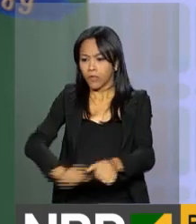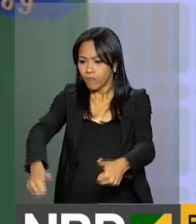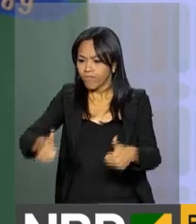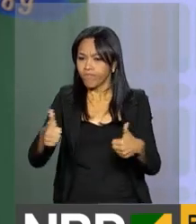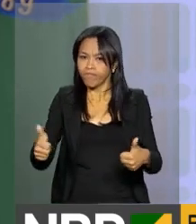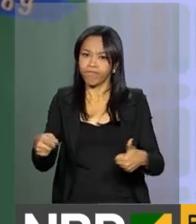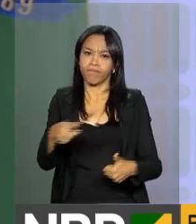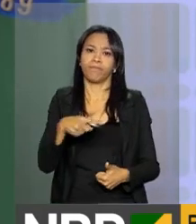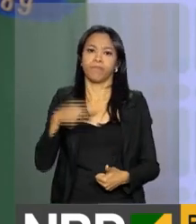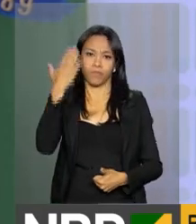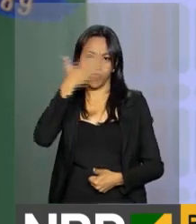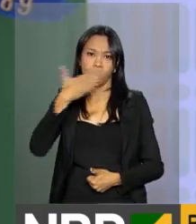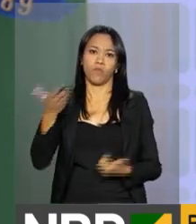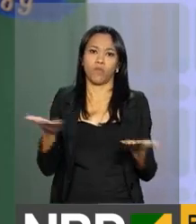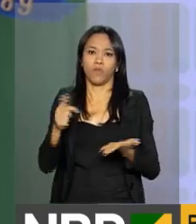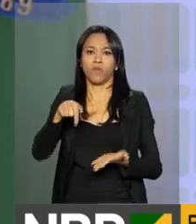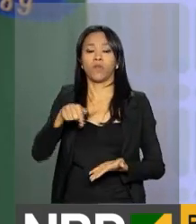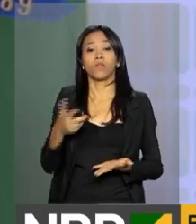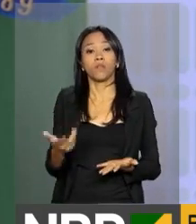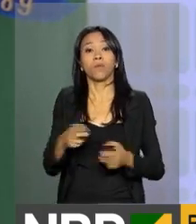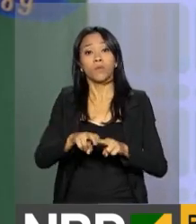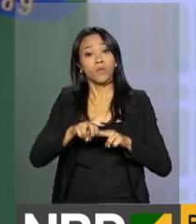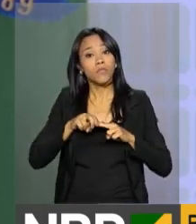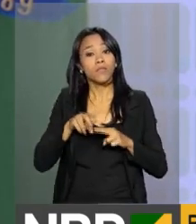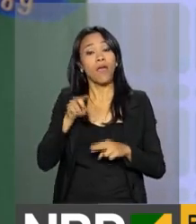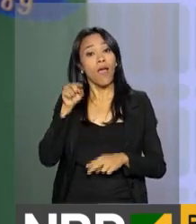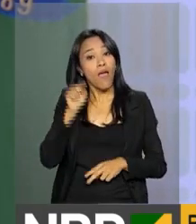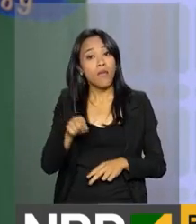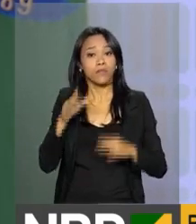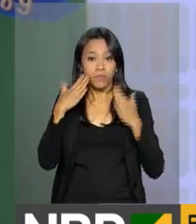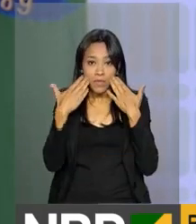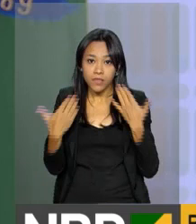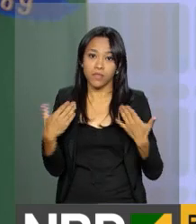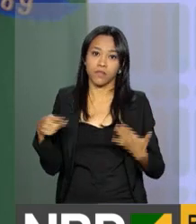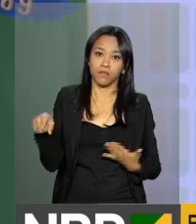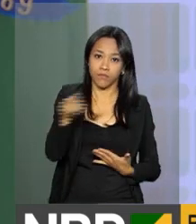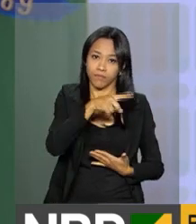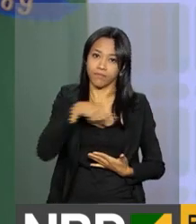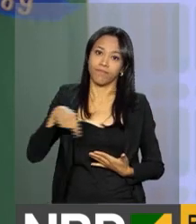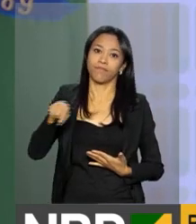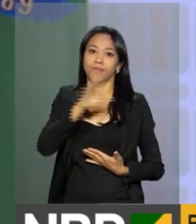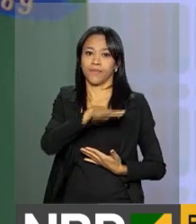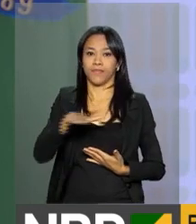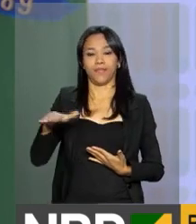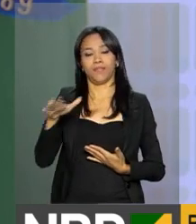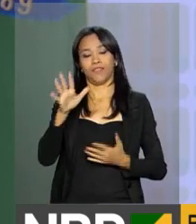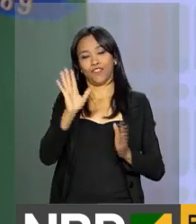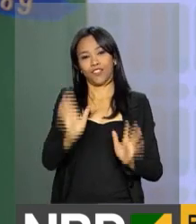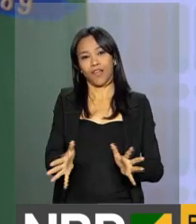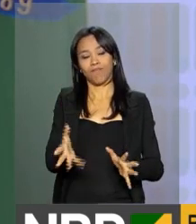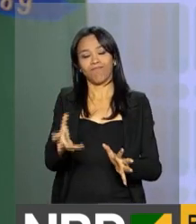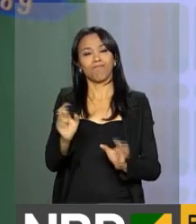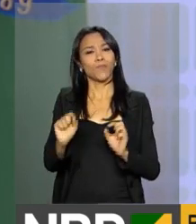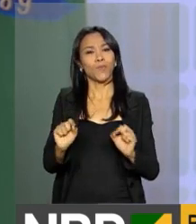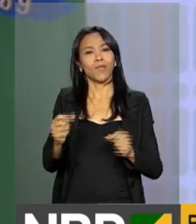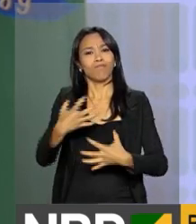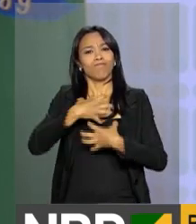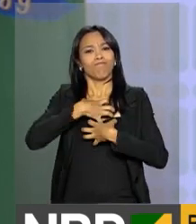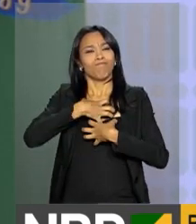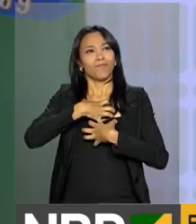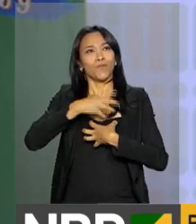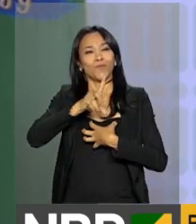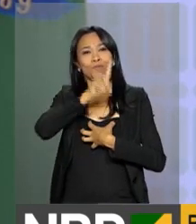patriotismo. Portanto, só essa apresentação já nos fez ganhar o